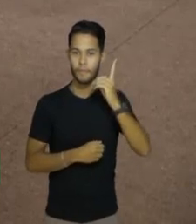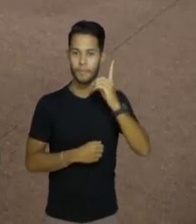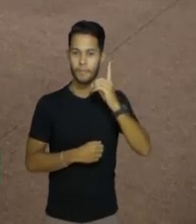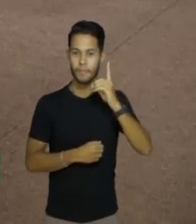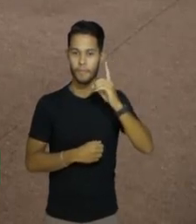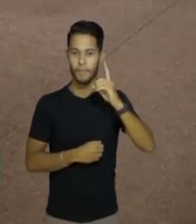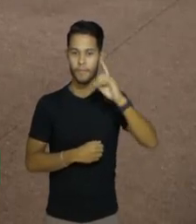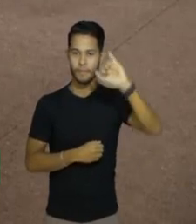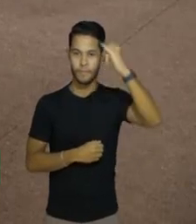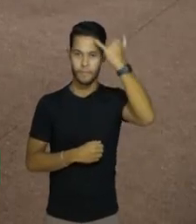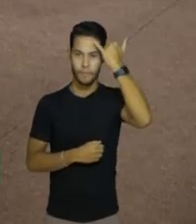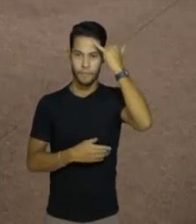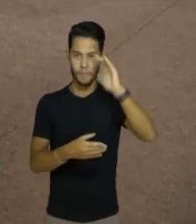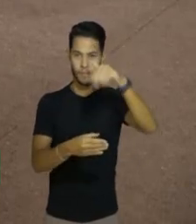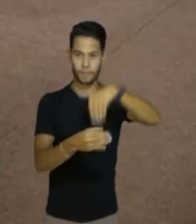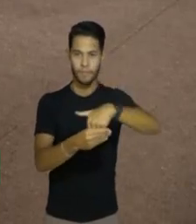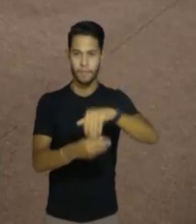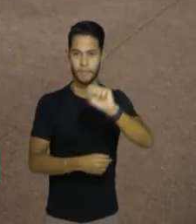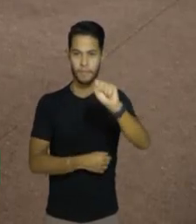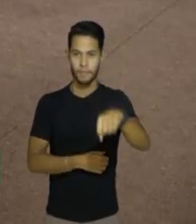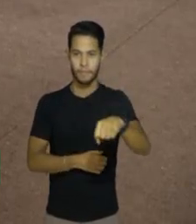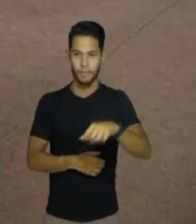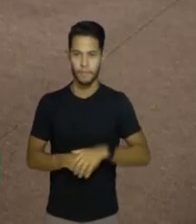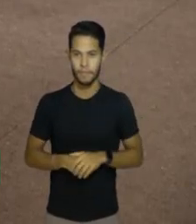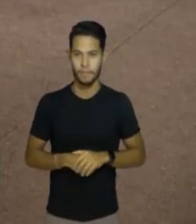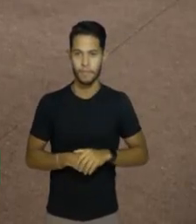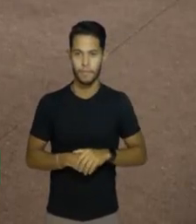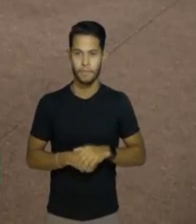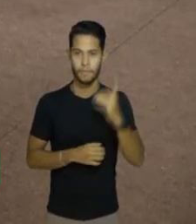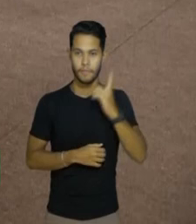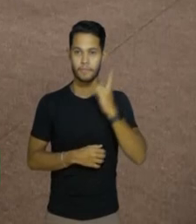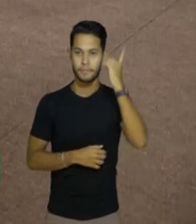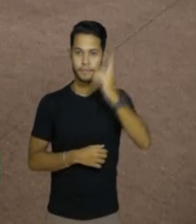Jair Mioto vota sim. Como vota deputado...